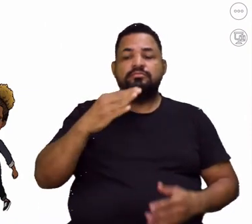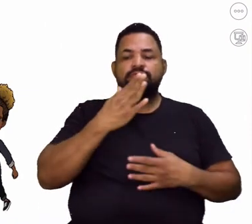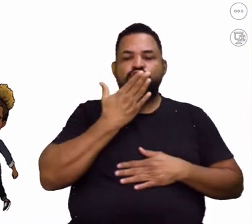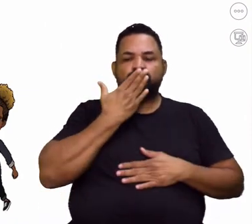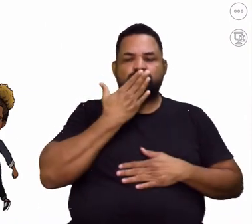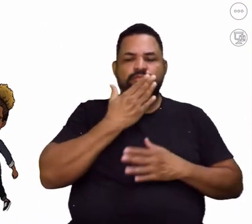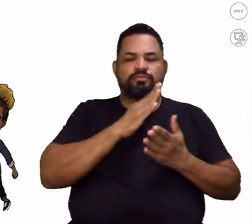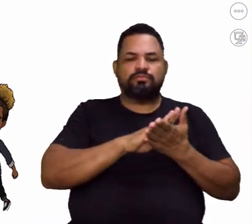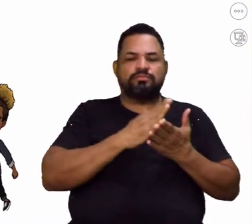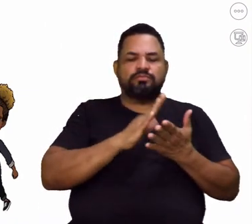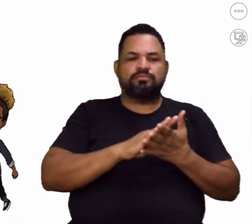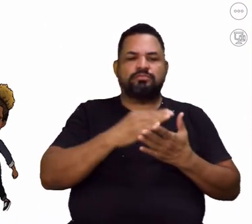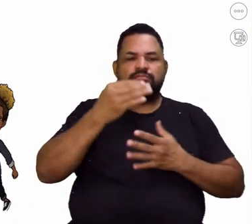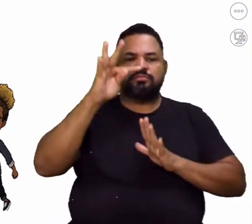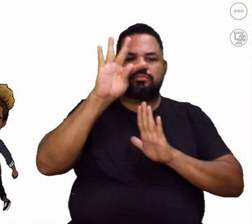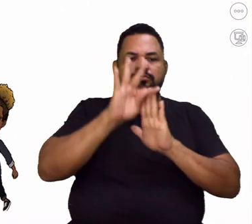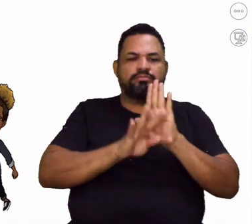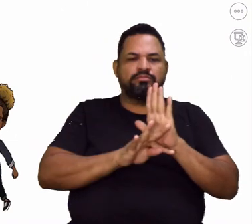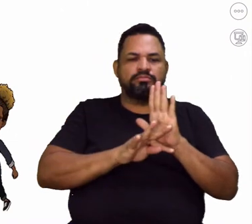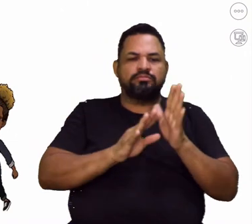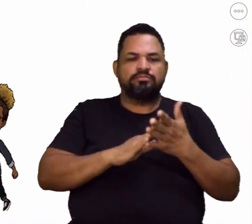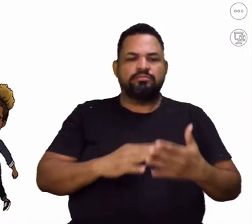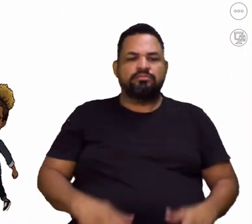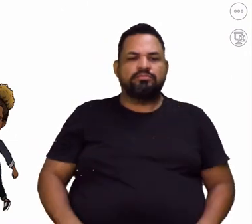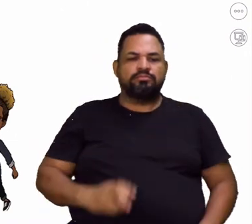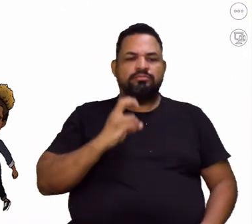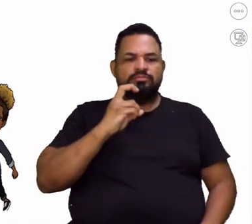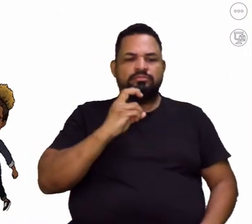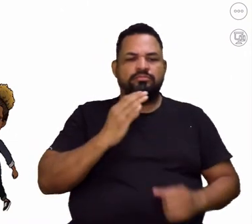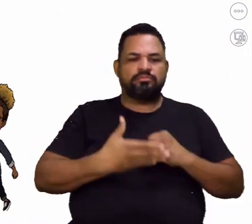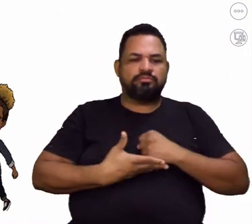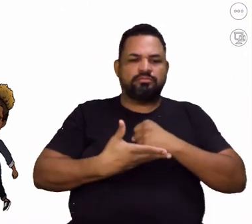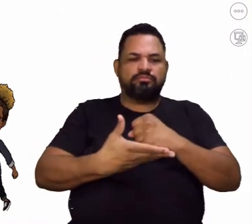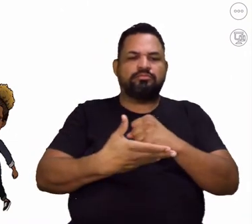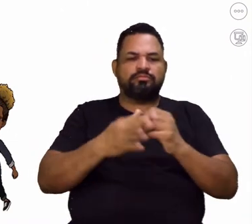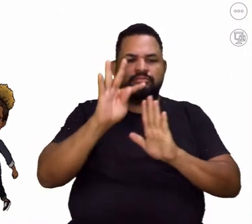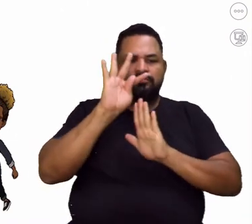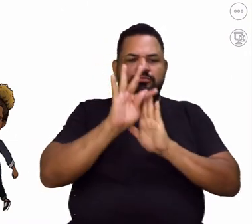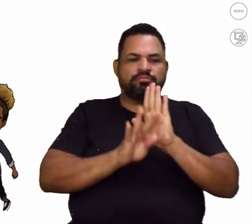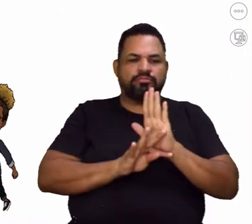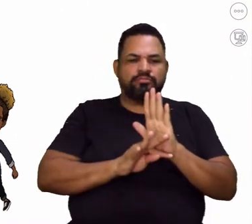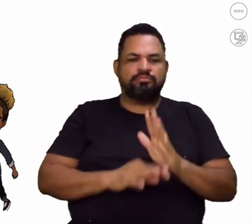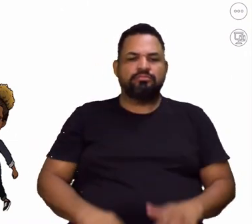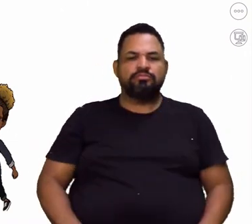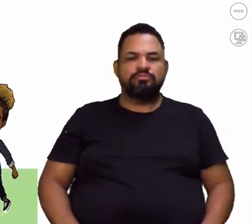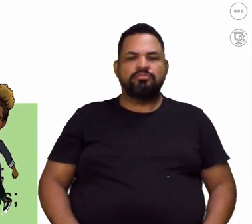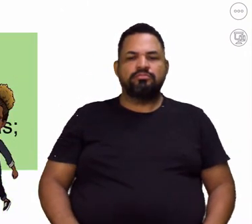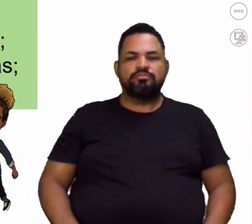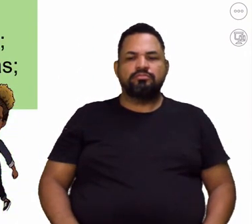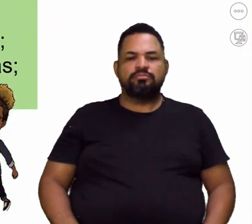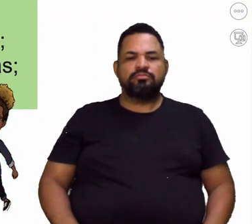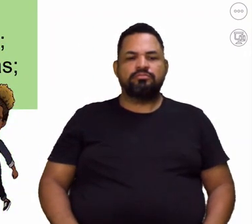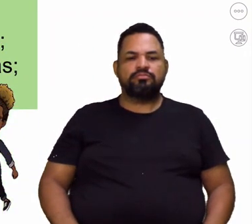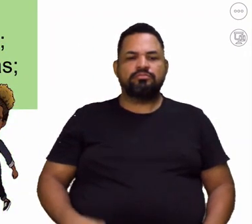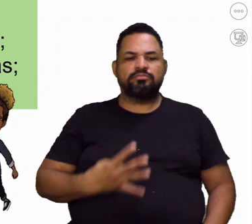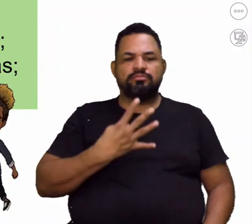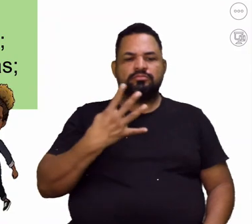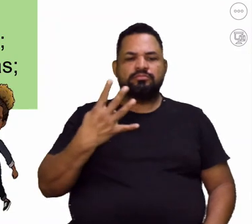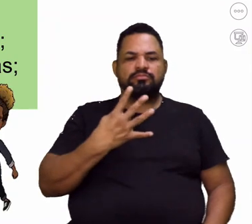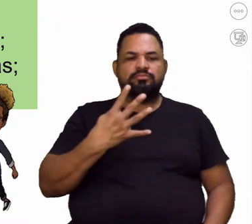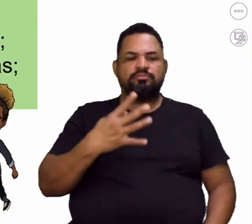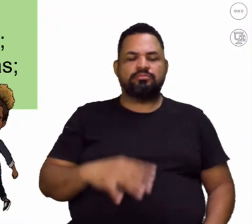de texto, Márcia, de acordo com o Marcus? 5 bases, né? Olha, temáticas textuais. Pronto, vamos ver quais são essas